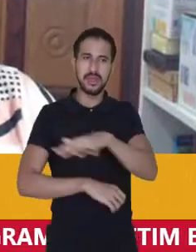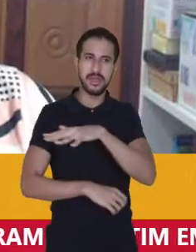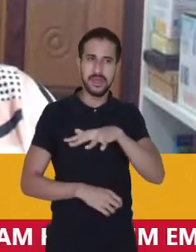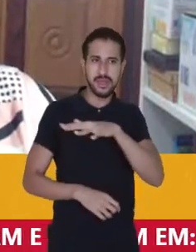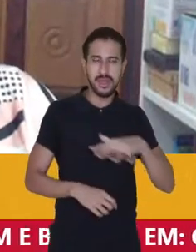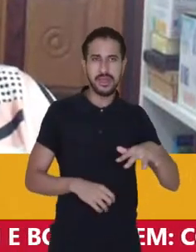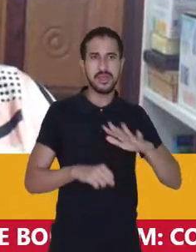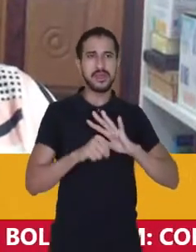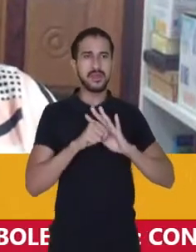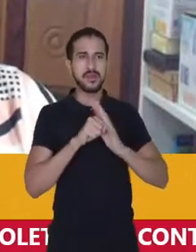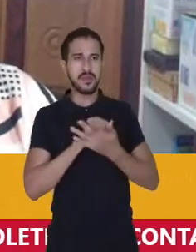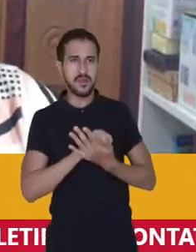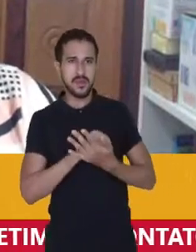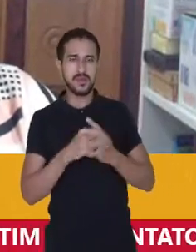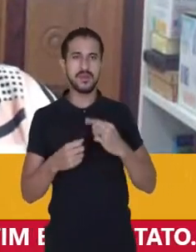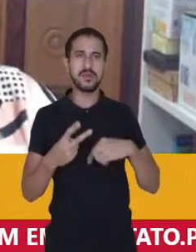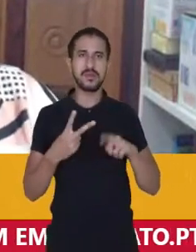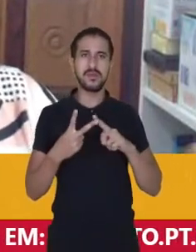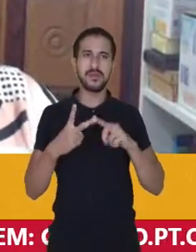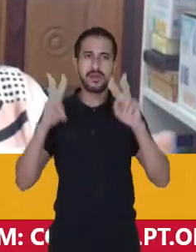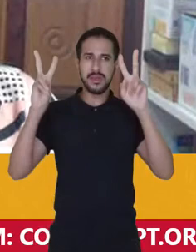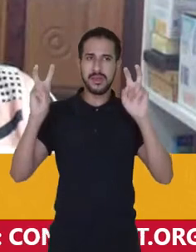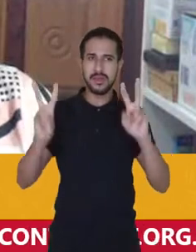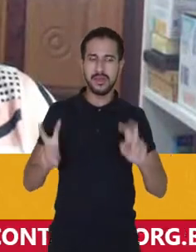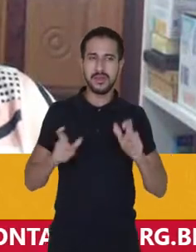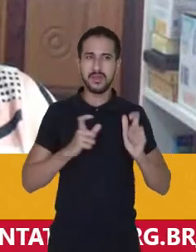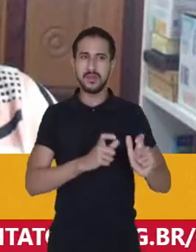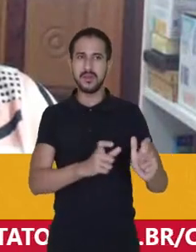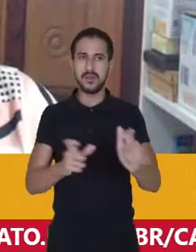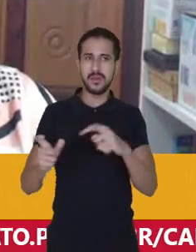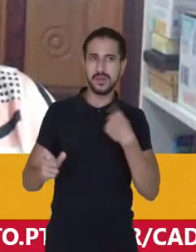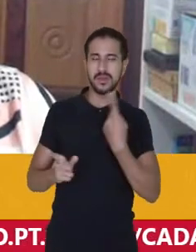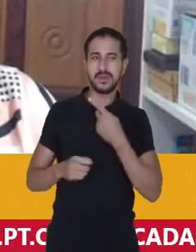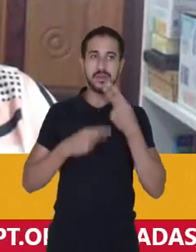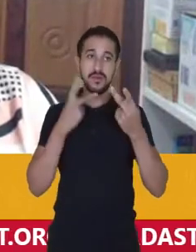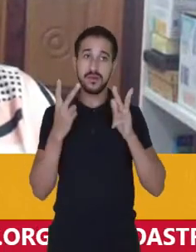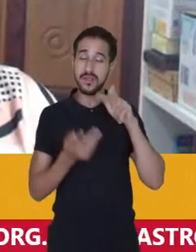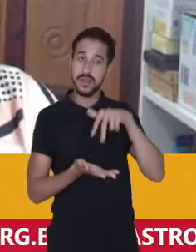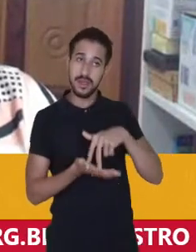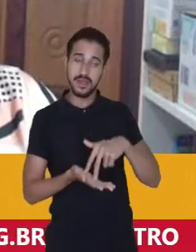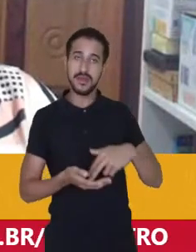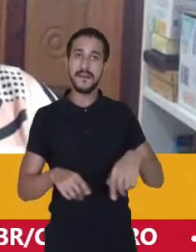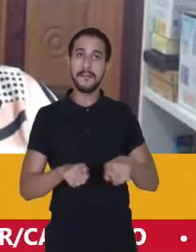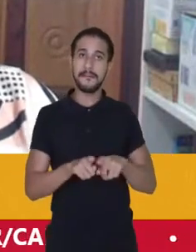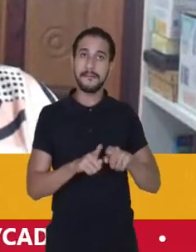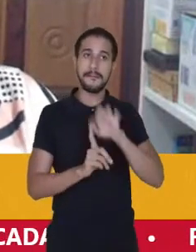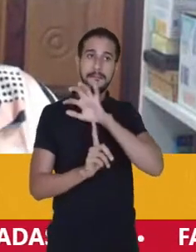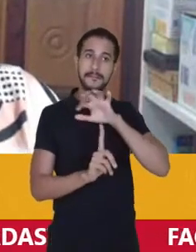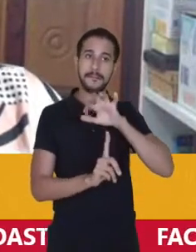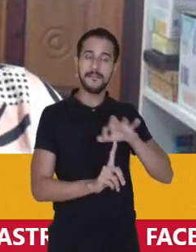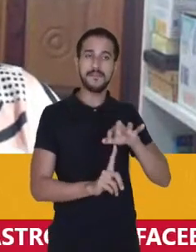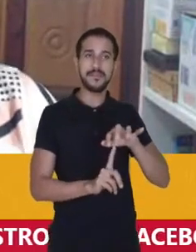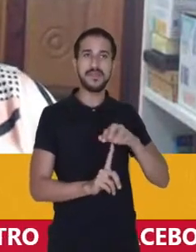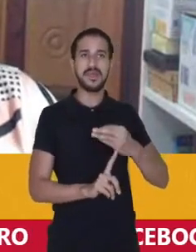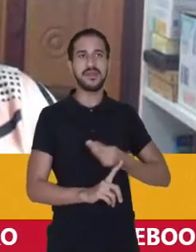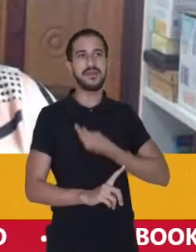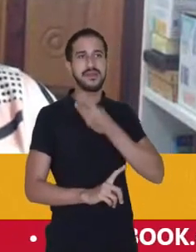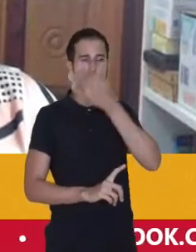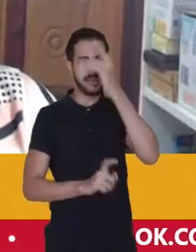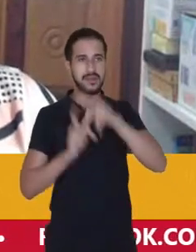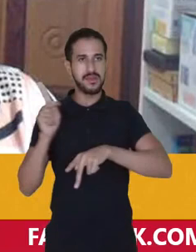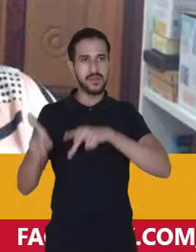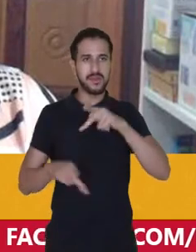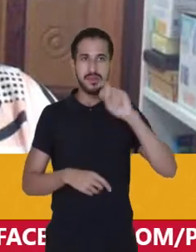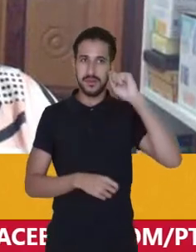a pandemia, né, as questões territoriais que nós estamos falando aqui, e o impacto sobre a vida da